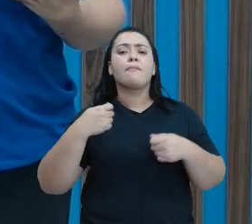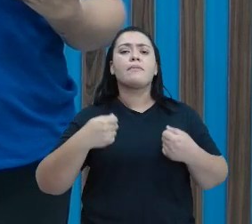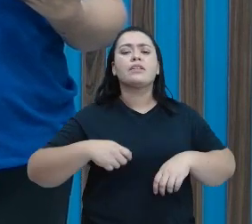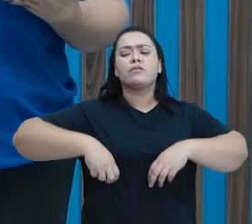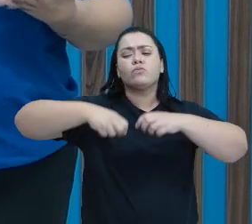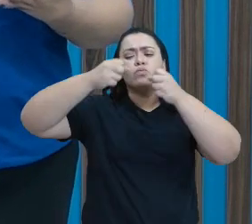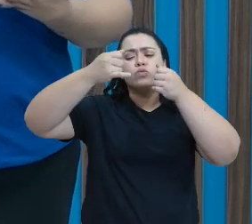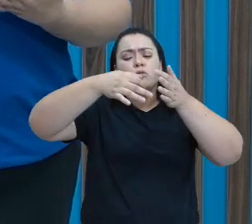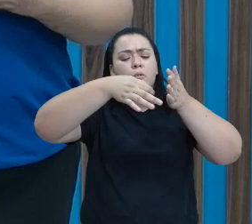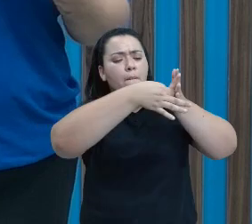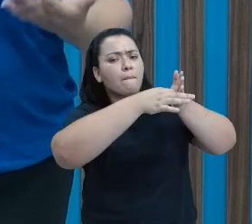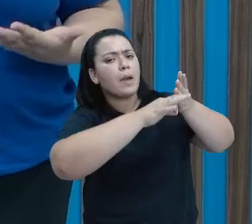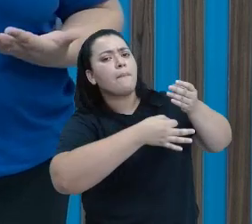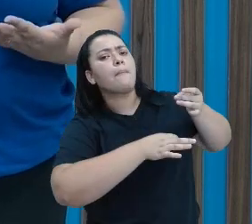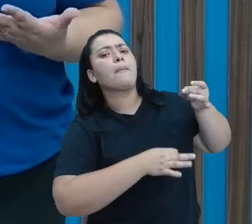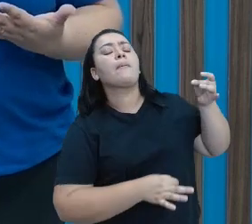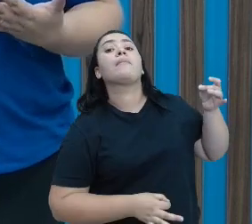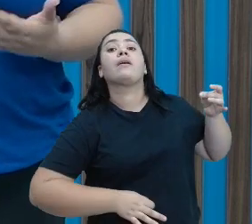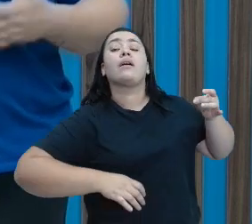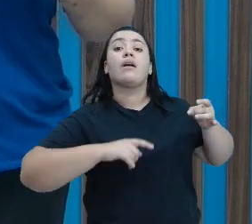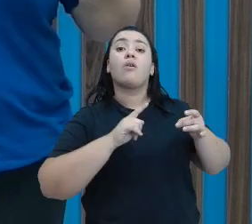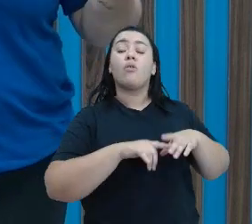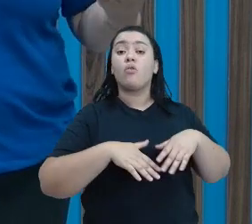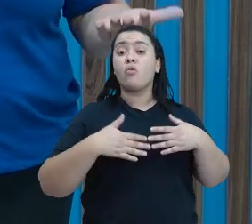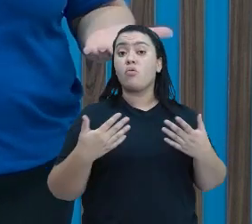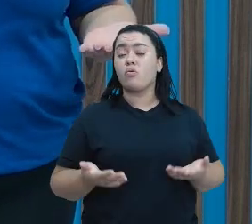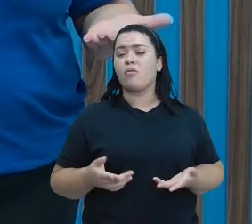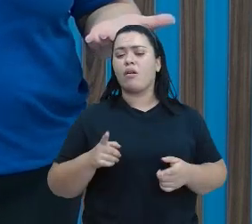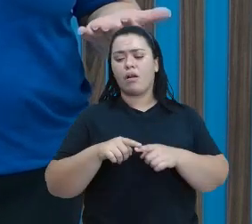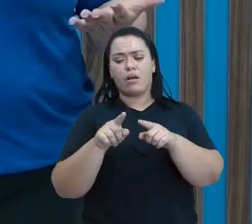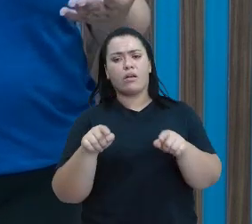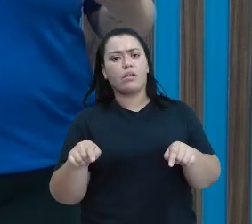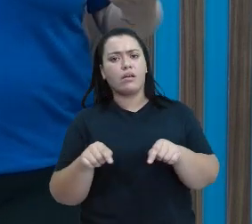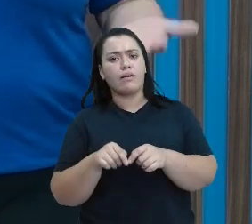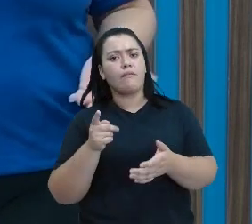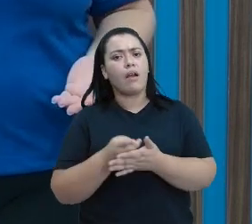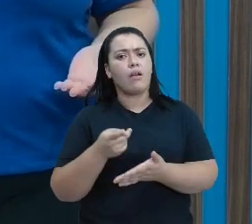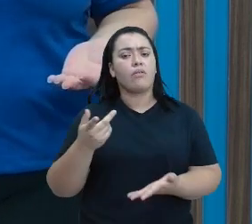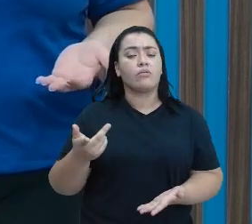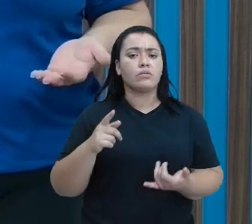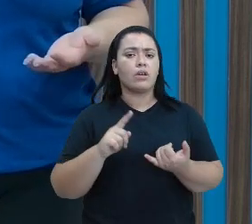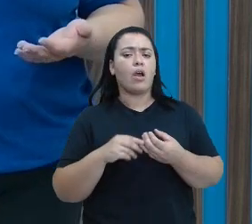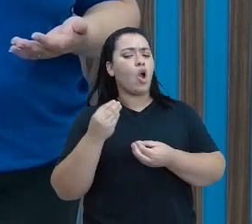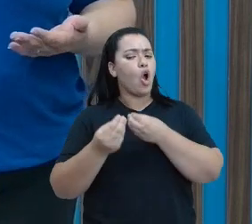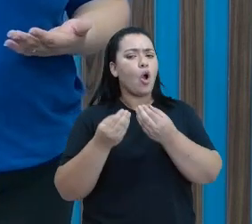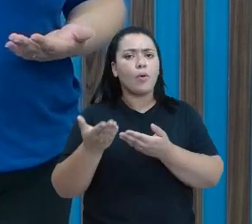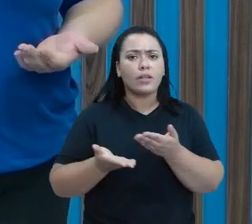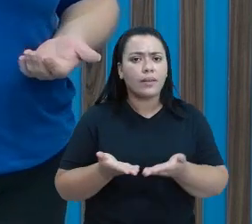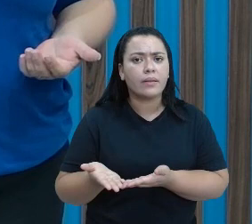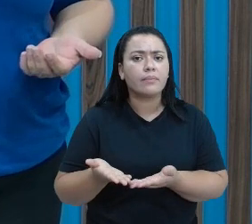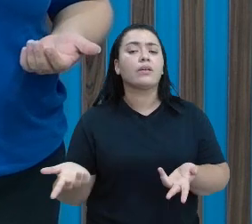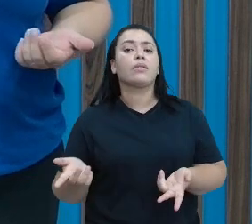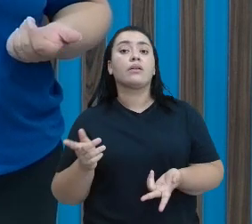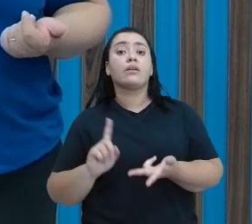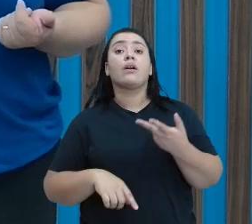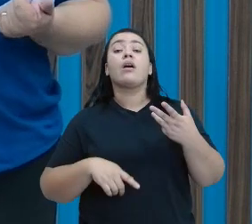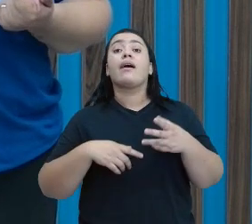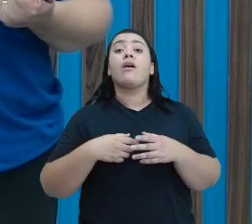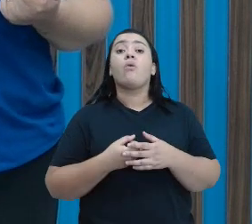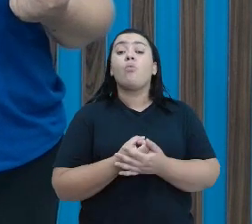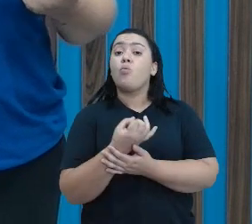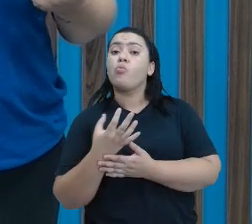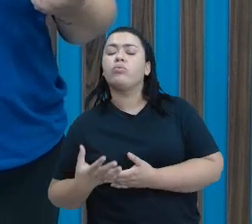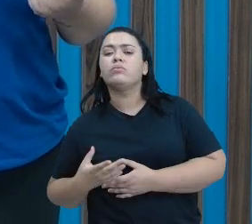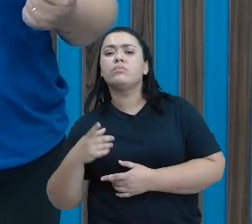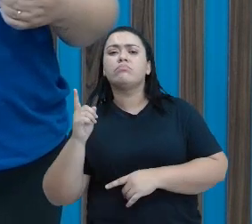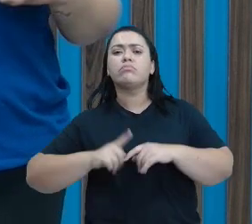todas essas funções, né? Onde é que essa sala, onde é que vai acontecer esse atendimento, quais são os profissionais